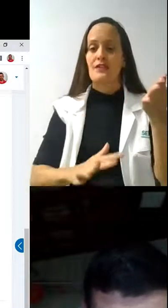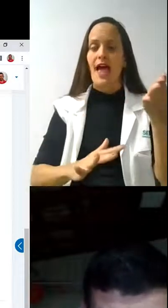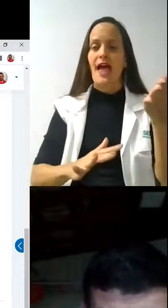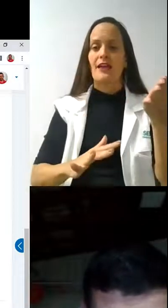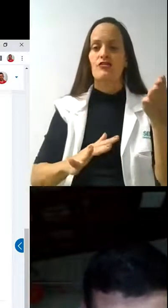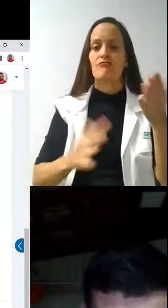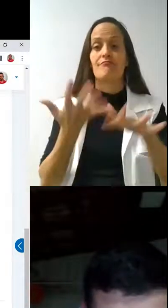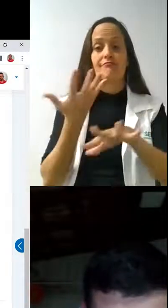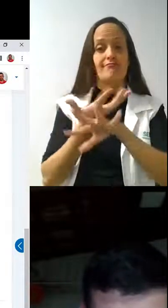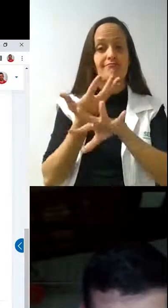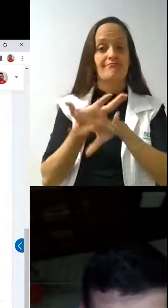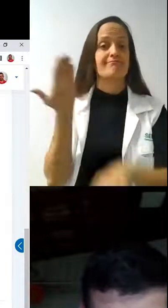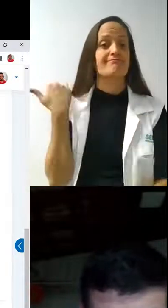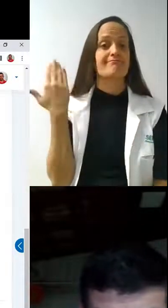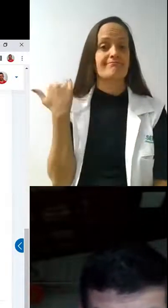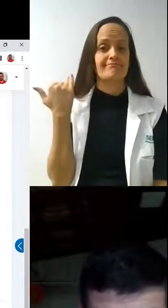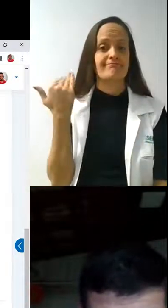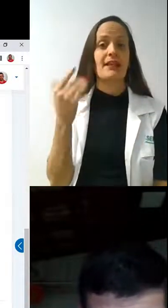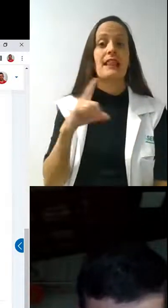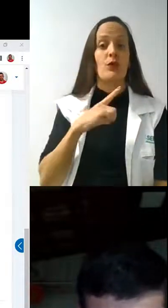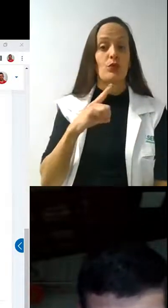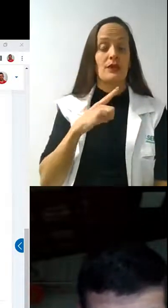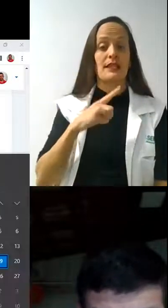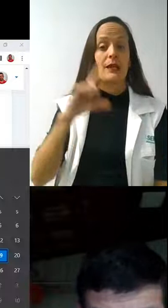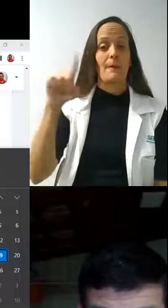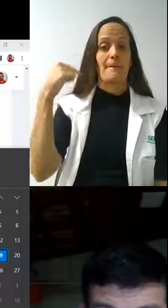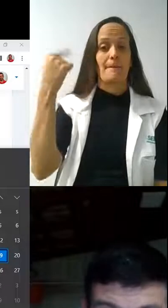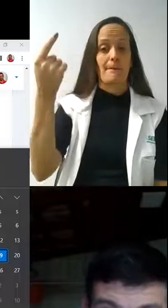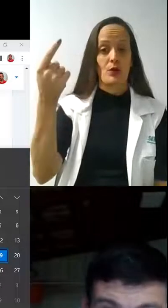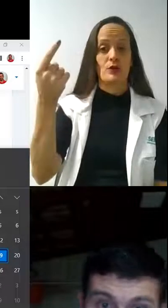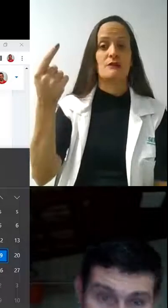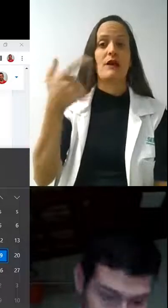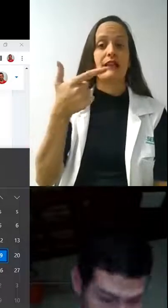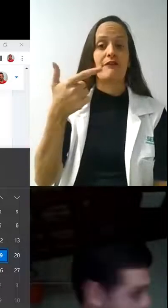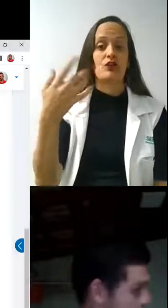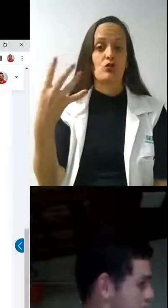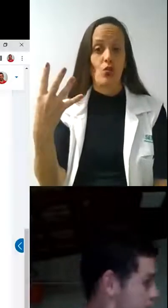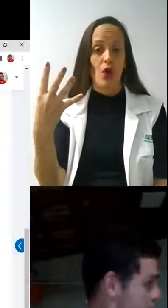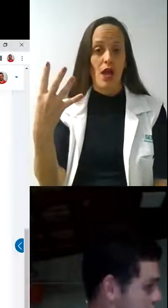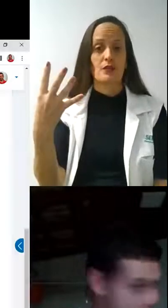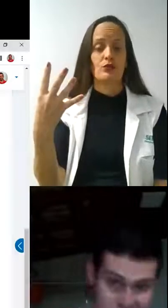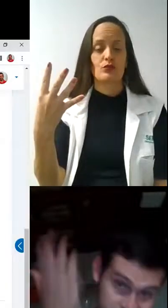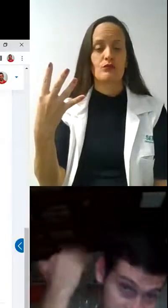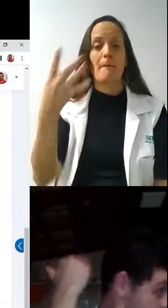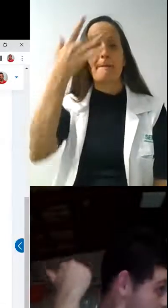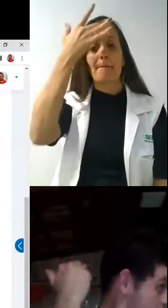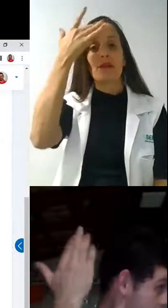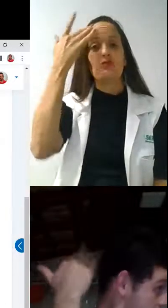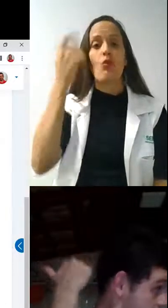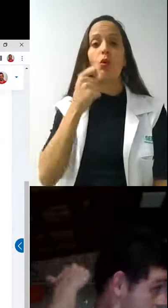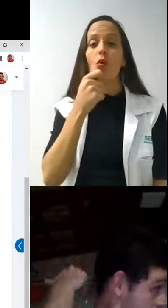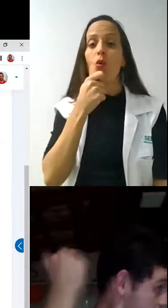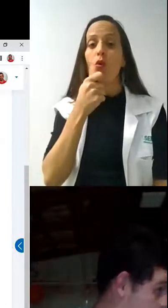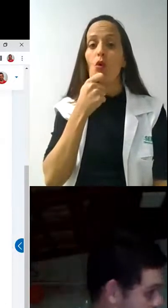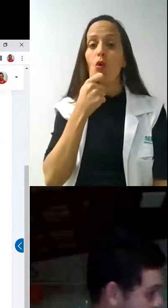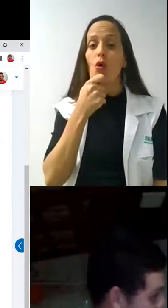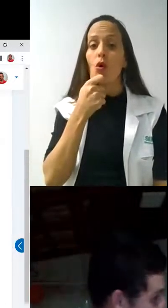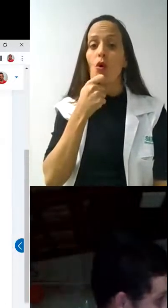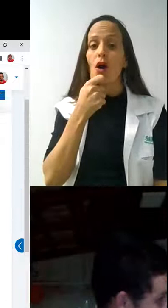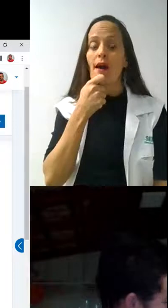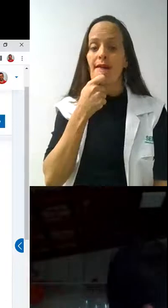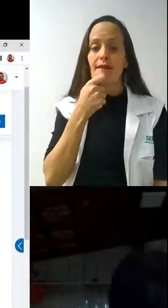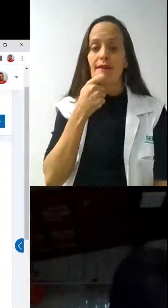ó, até dia 24, né, 24/8, que no caso é quarta-feira que vem, a possibilidade de vocês enviarem as